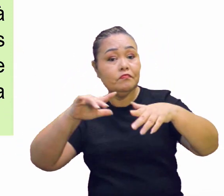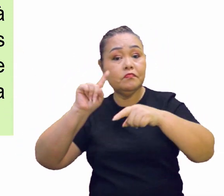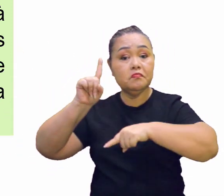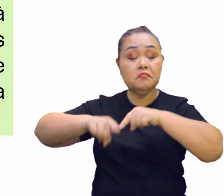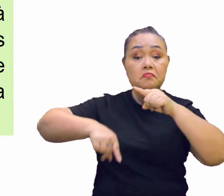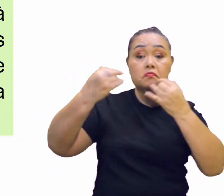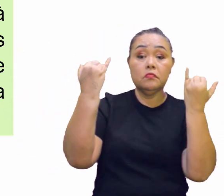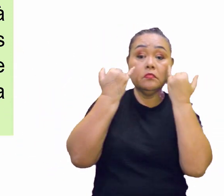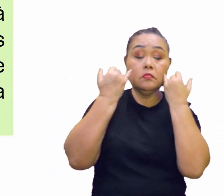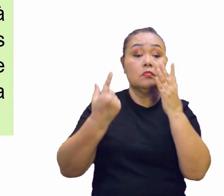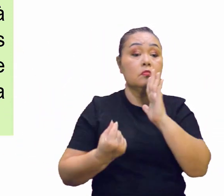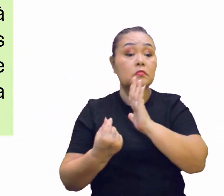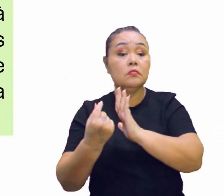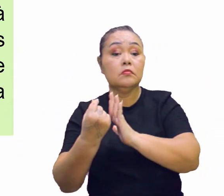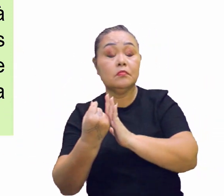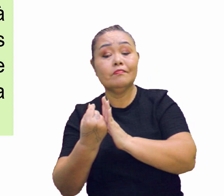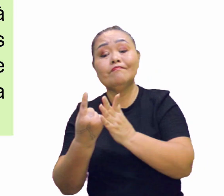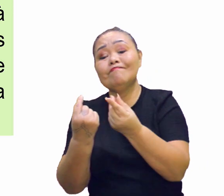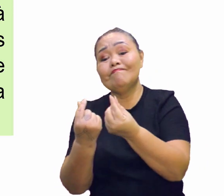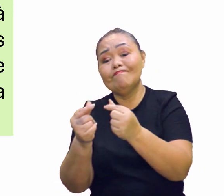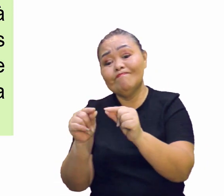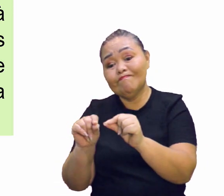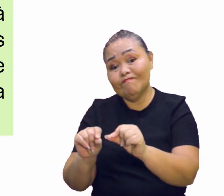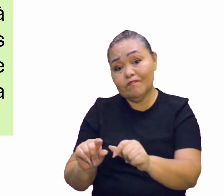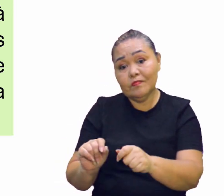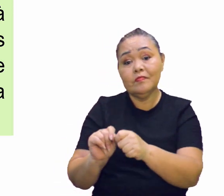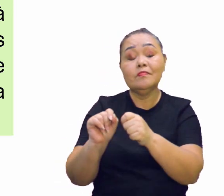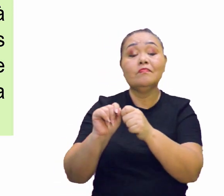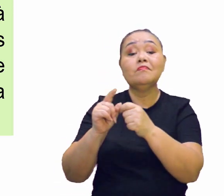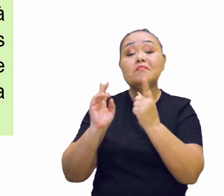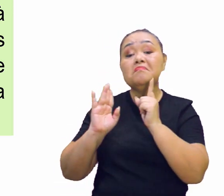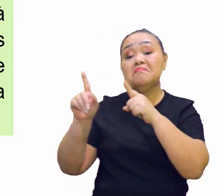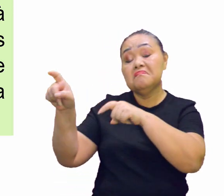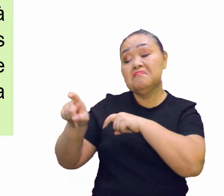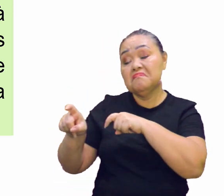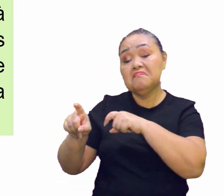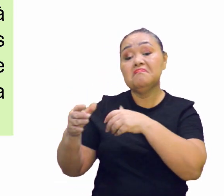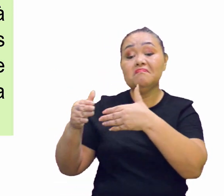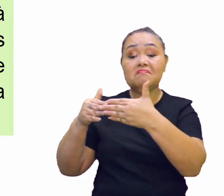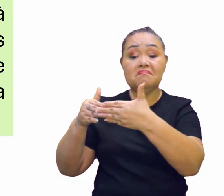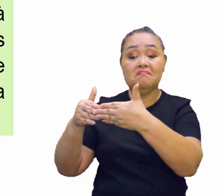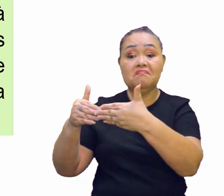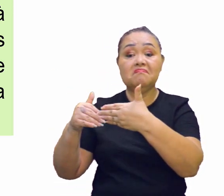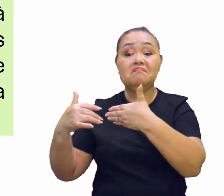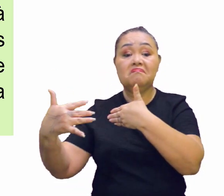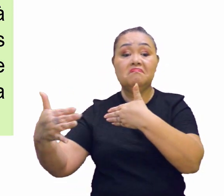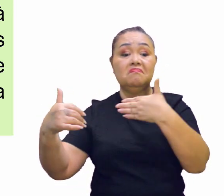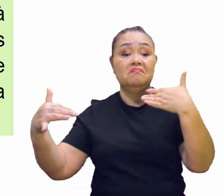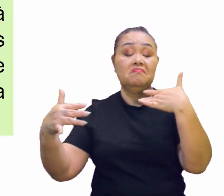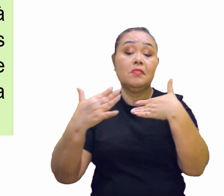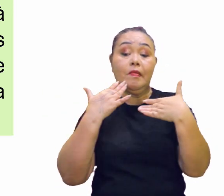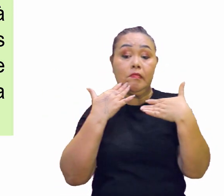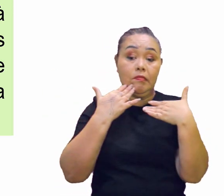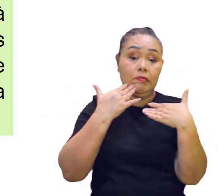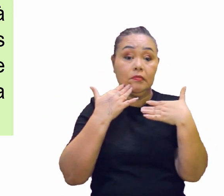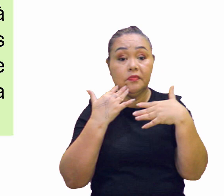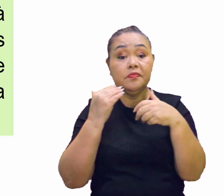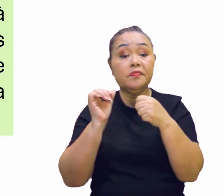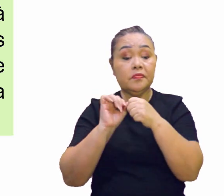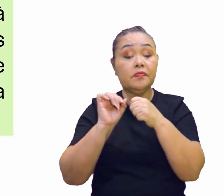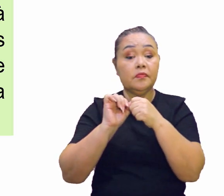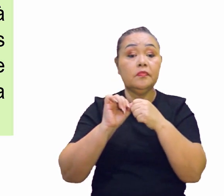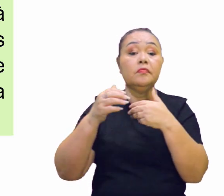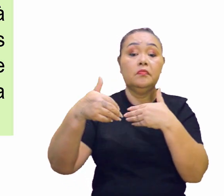produtos, informações e dinheiro sempre foi precário em razão da agricultura extensiva e da urbanização irregular.